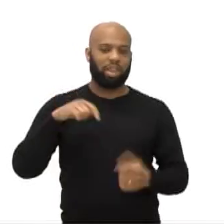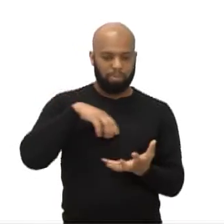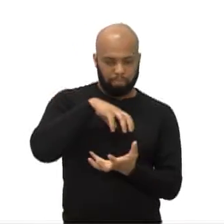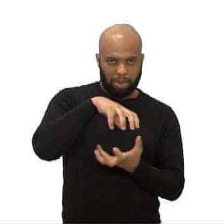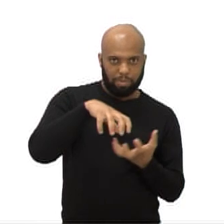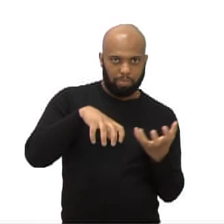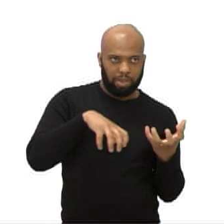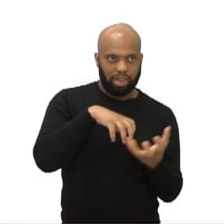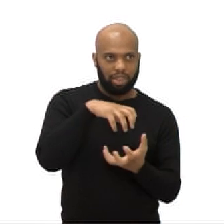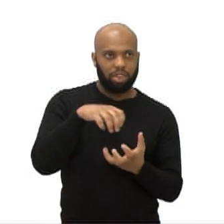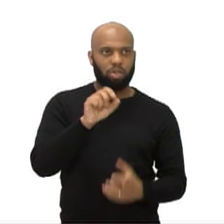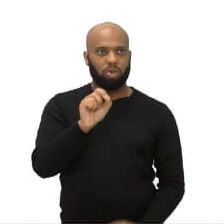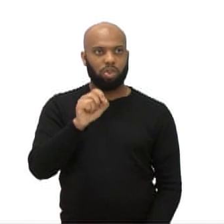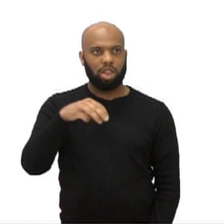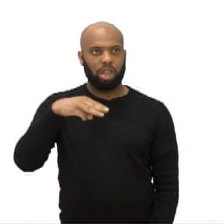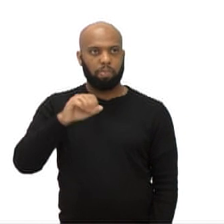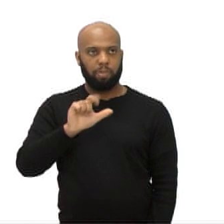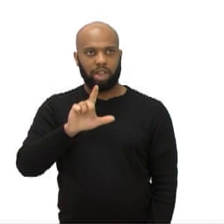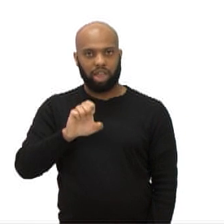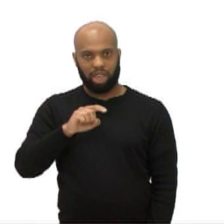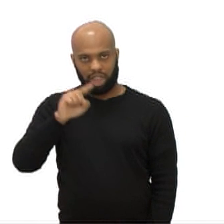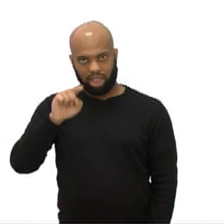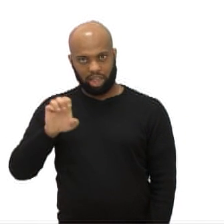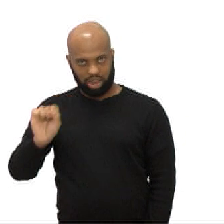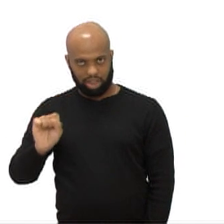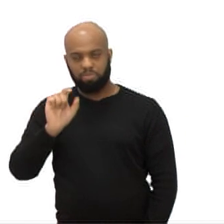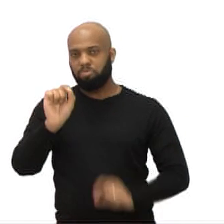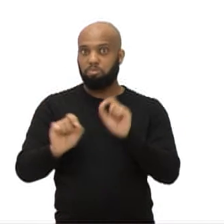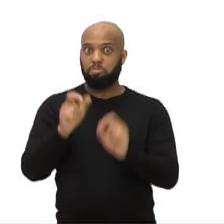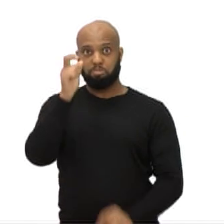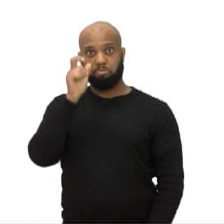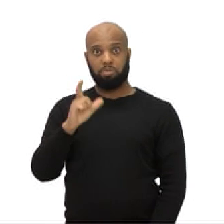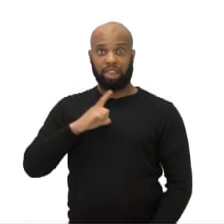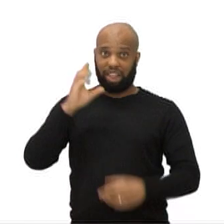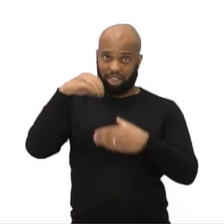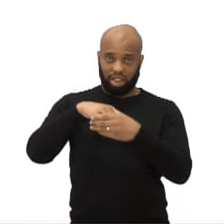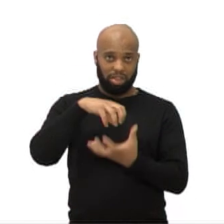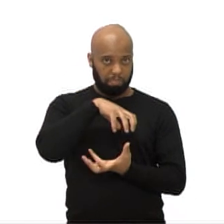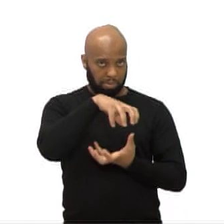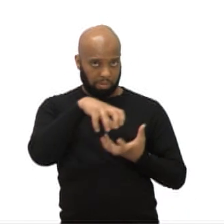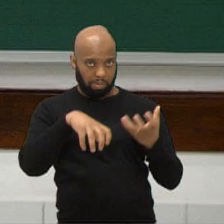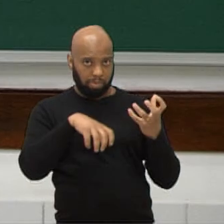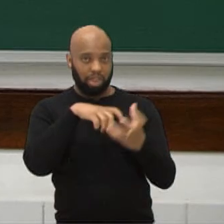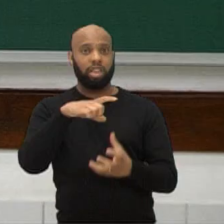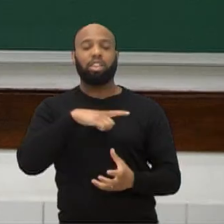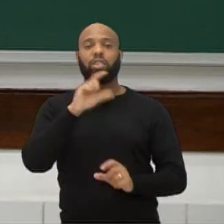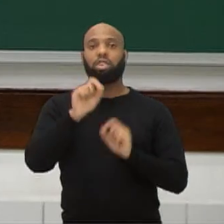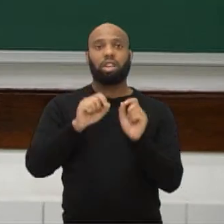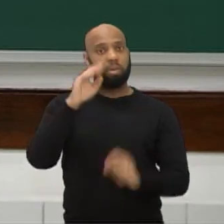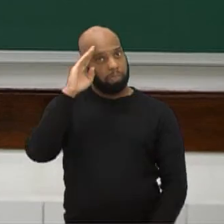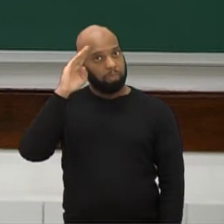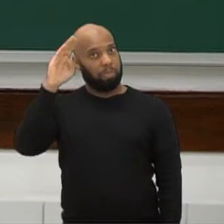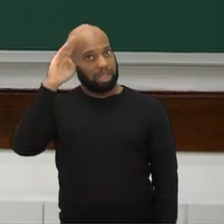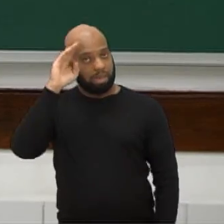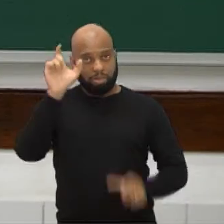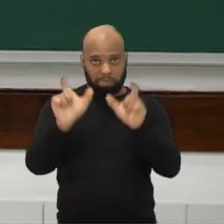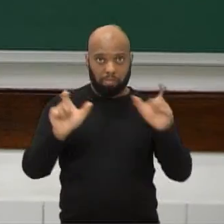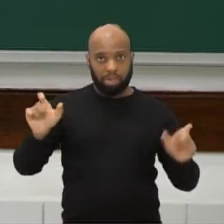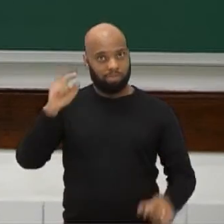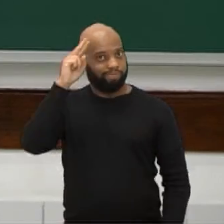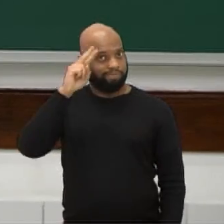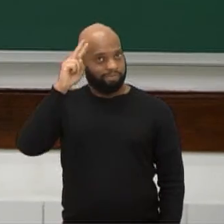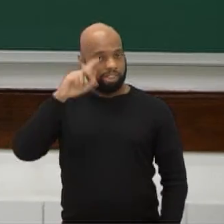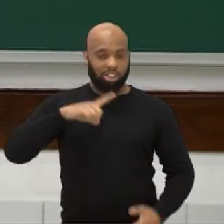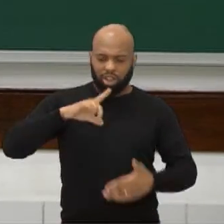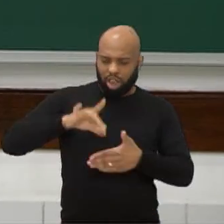dos malês. E olha que interessante, na revolta dos malês, os protagonistas, os sujeitos históricos